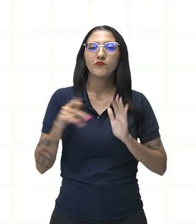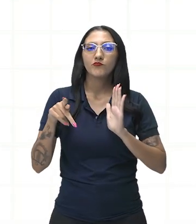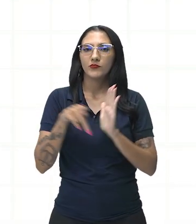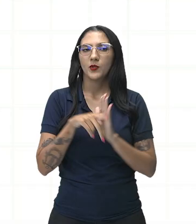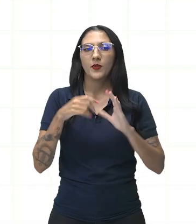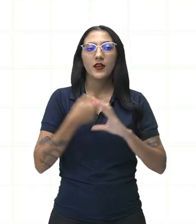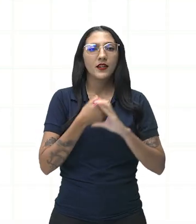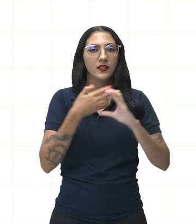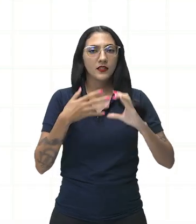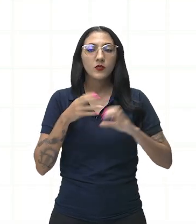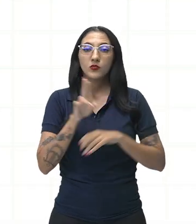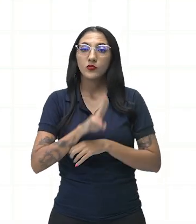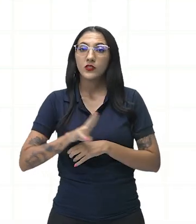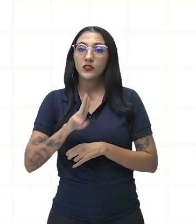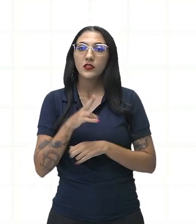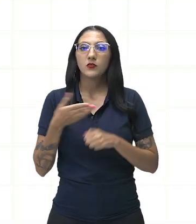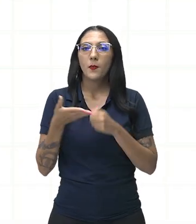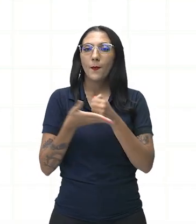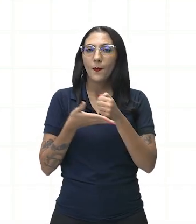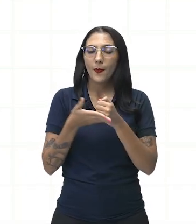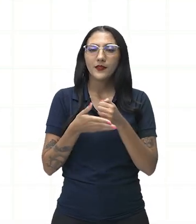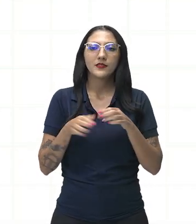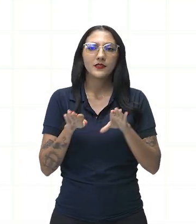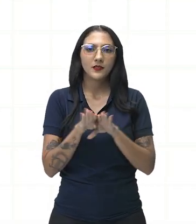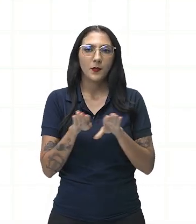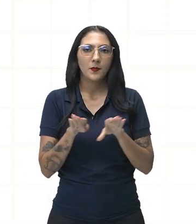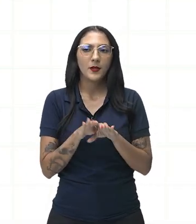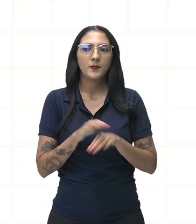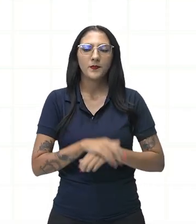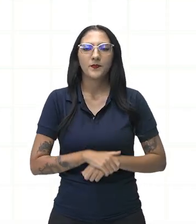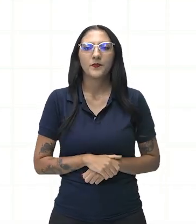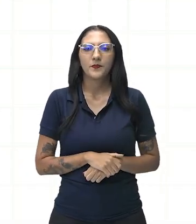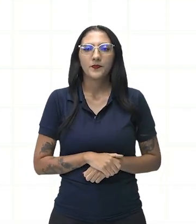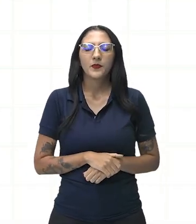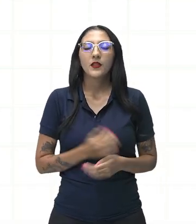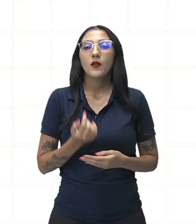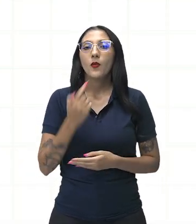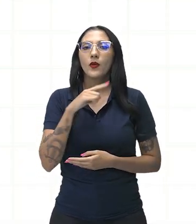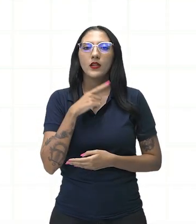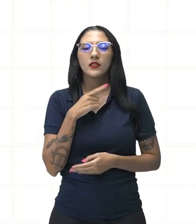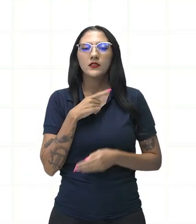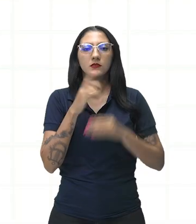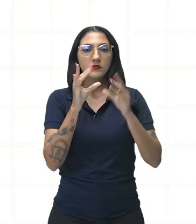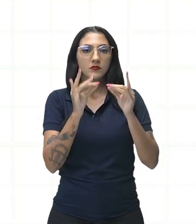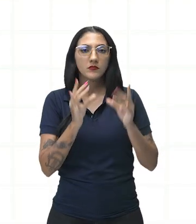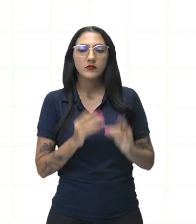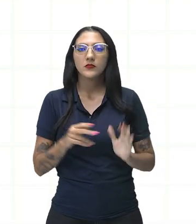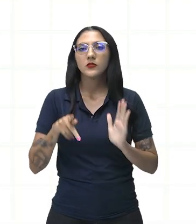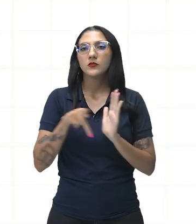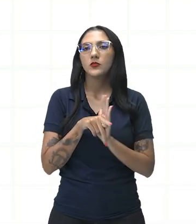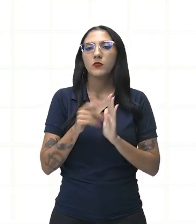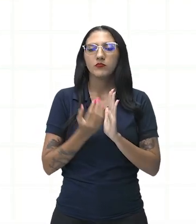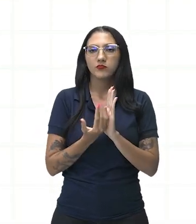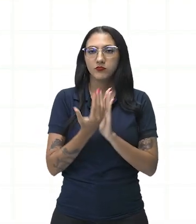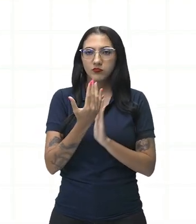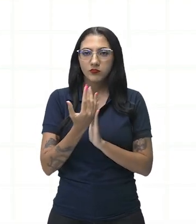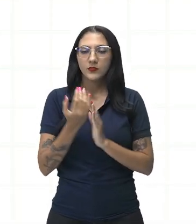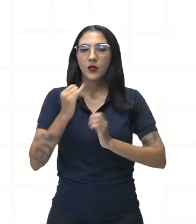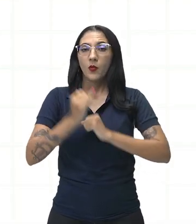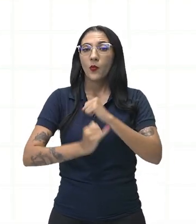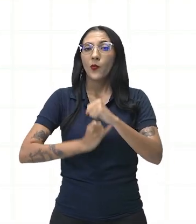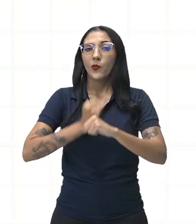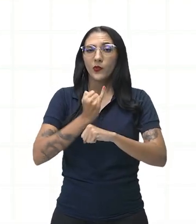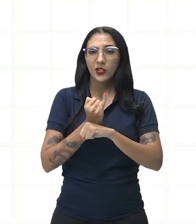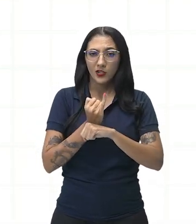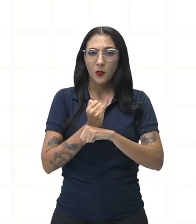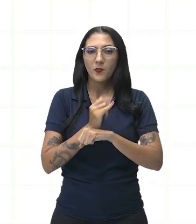com as bases, sais e óxidos. E eles são definidos por Arrhenius como substâncias que liberam os íons H+, como vocês